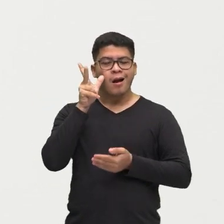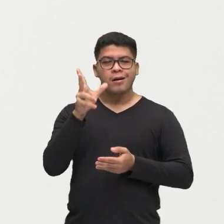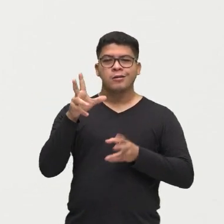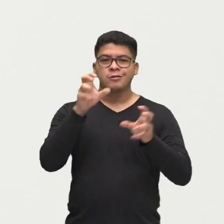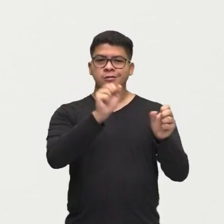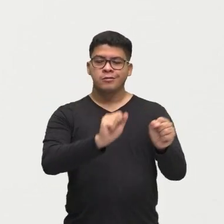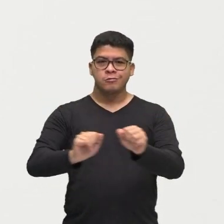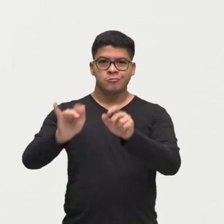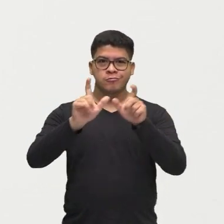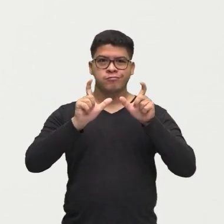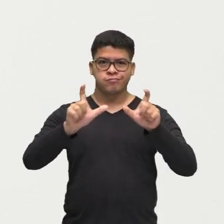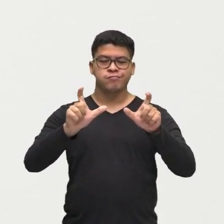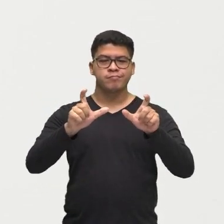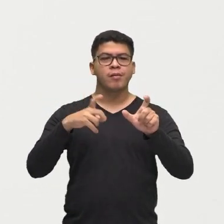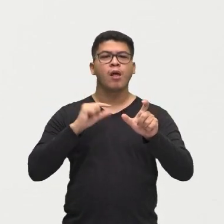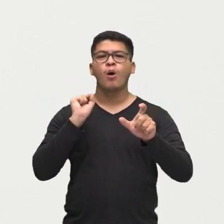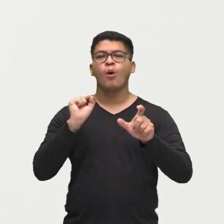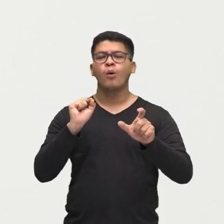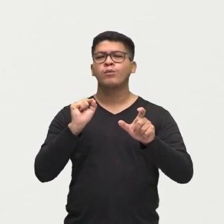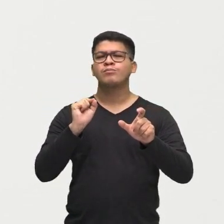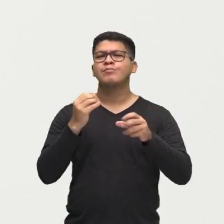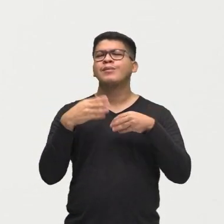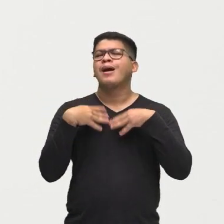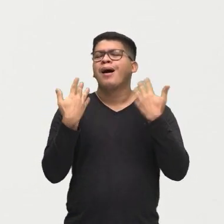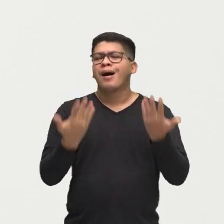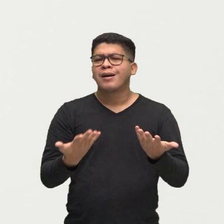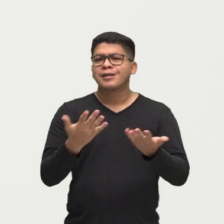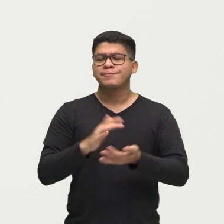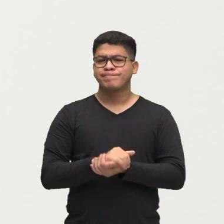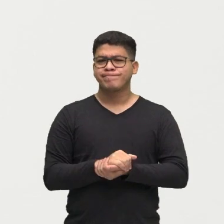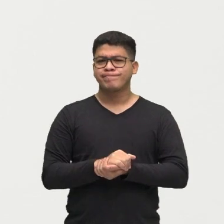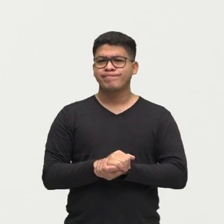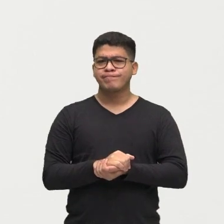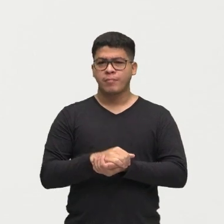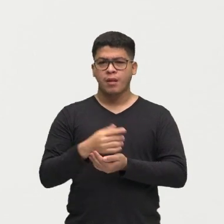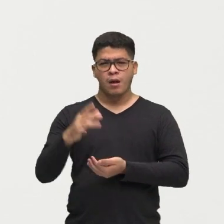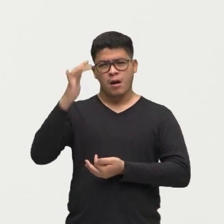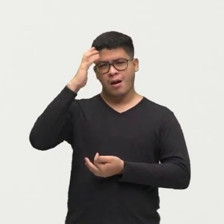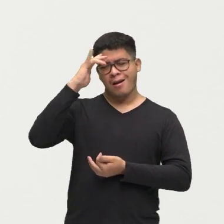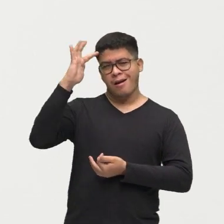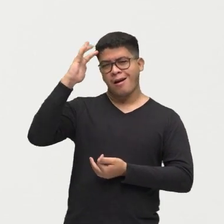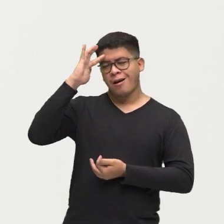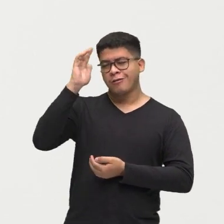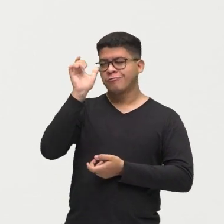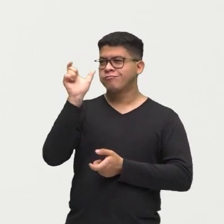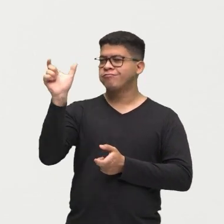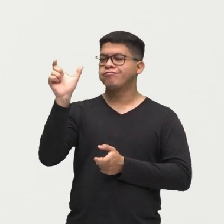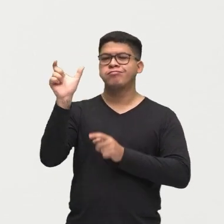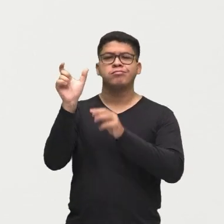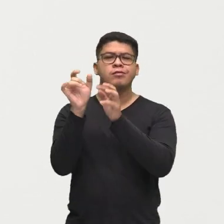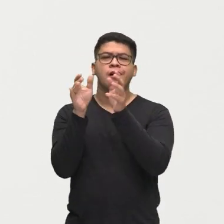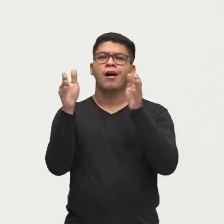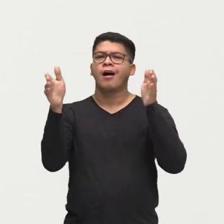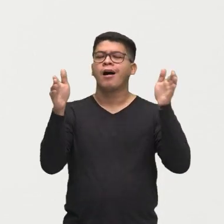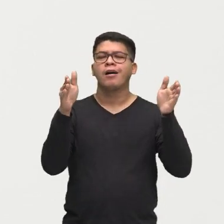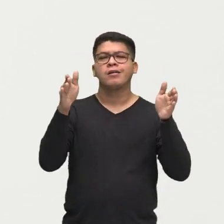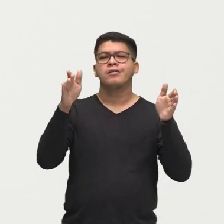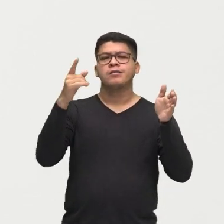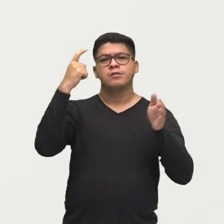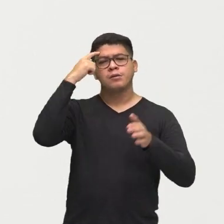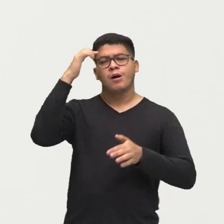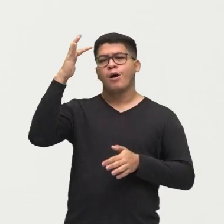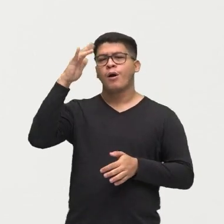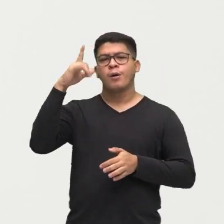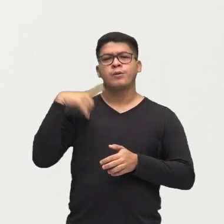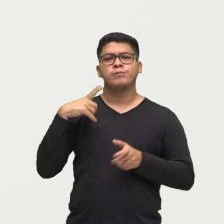fixar, para quê? Quando era vaga, uma ideia, um pensamento, um raio de estrela incerto no